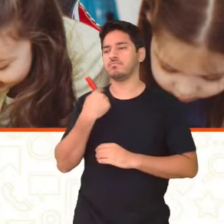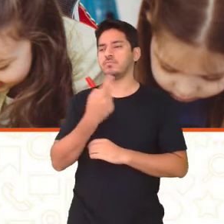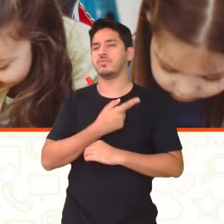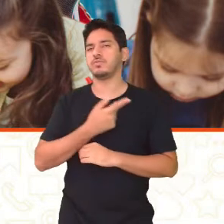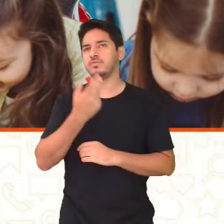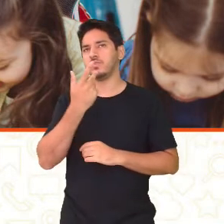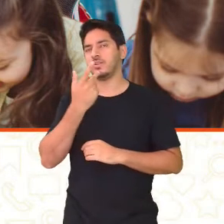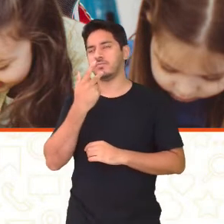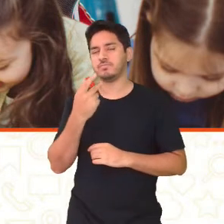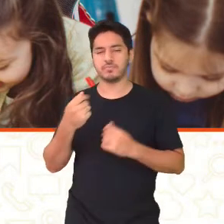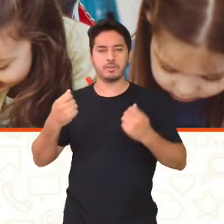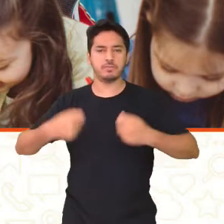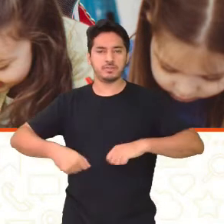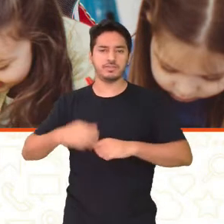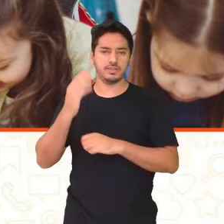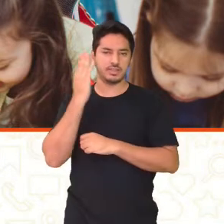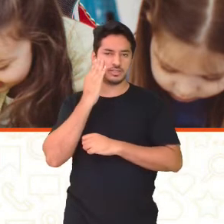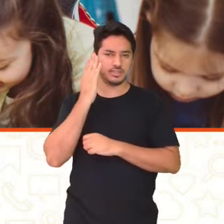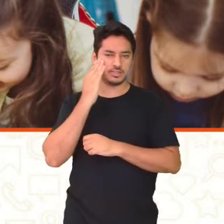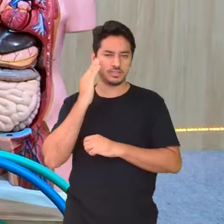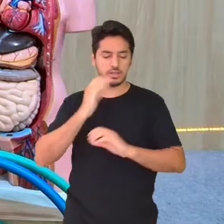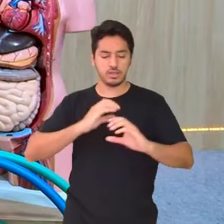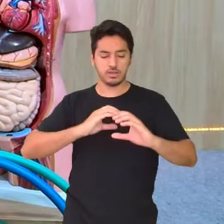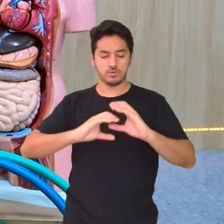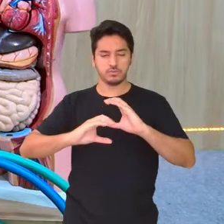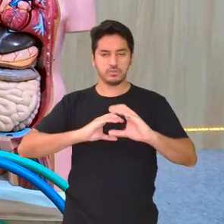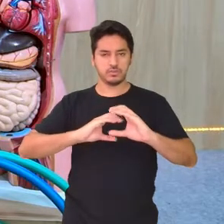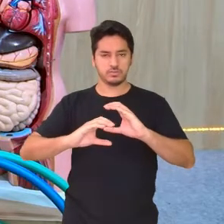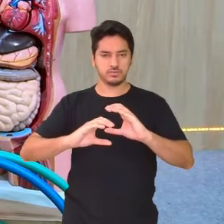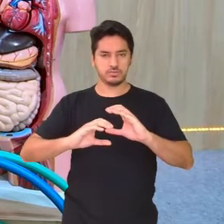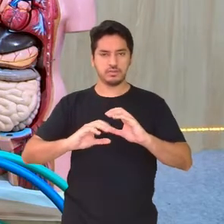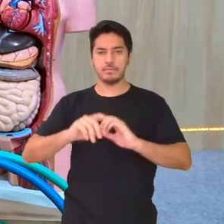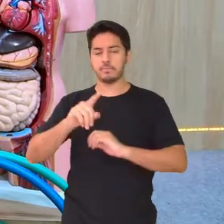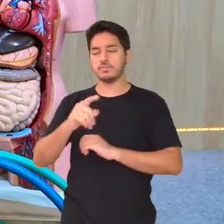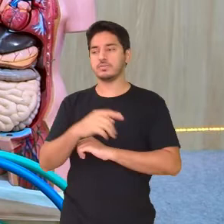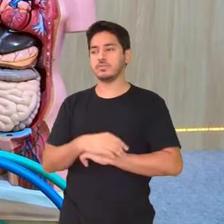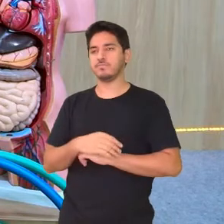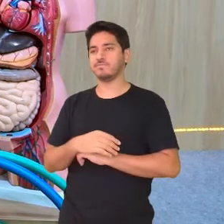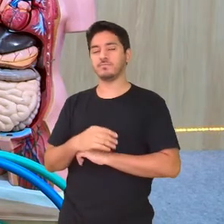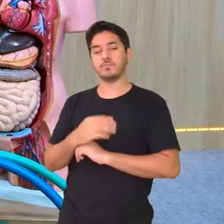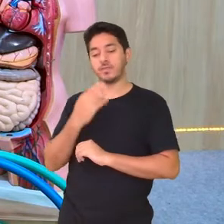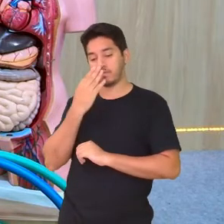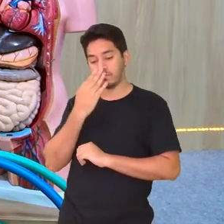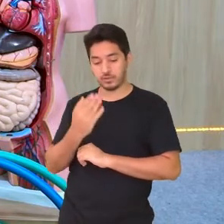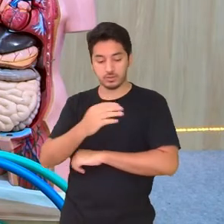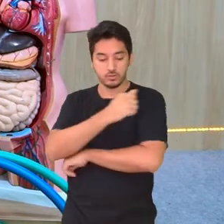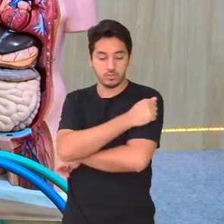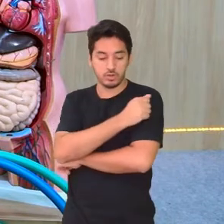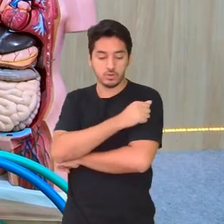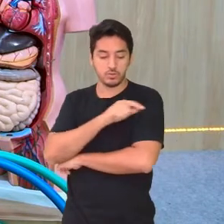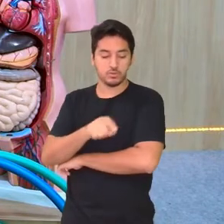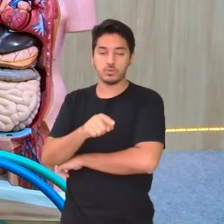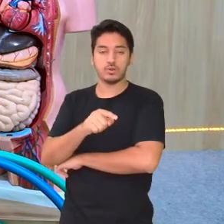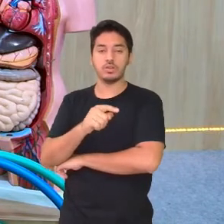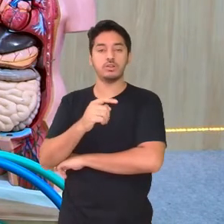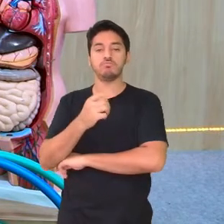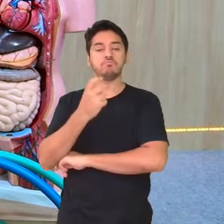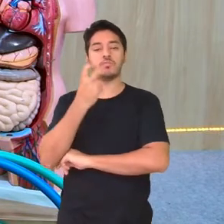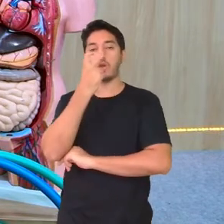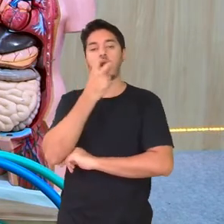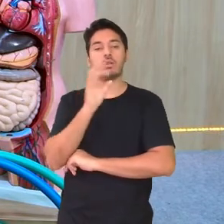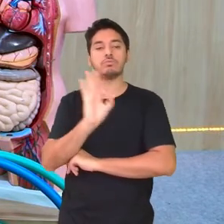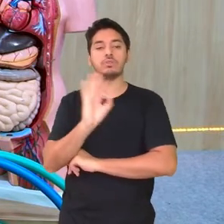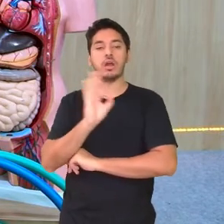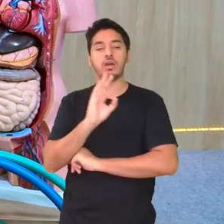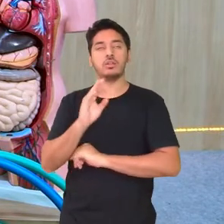gente precisa entender, e essa comunicação, quando você está diante de um estudante que ele não está oralizado, então,